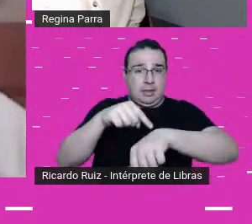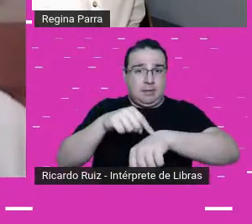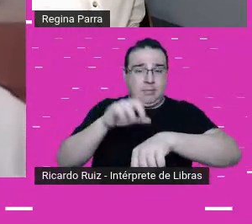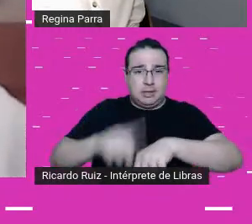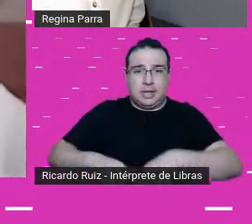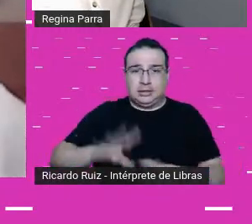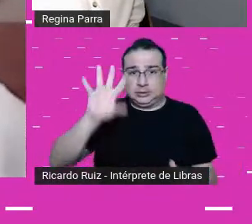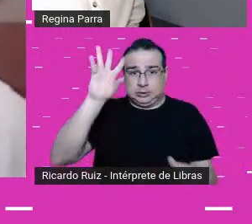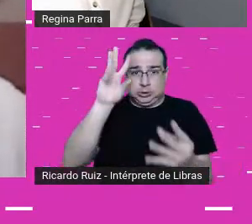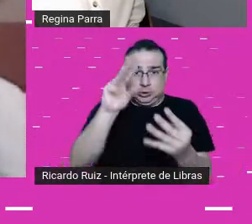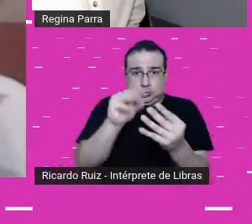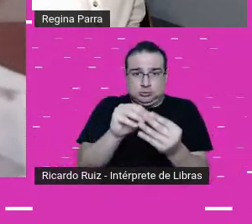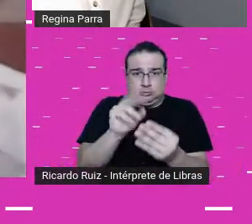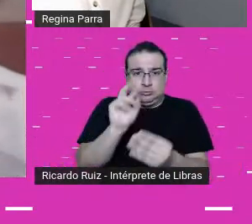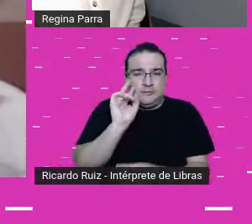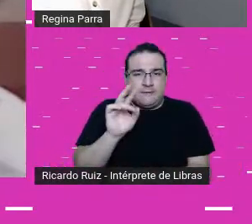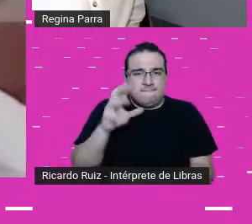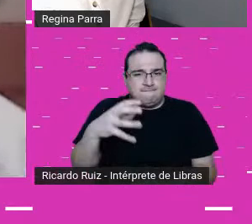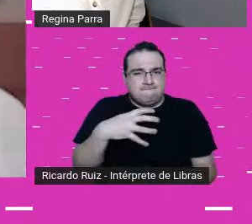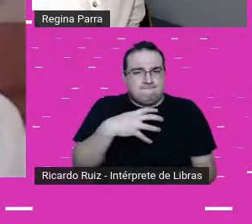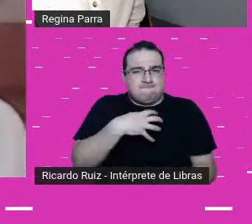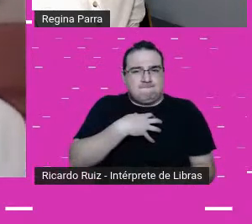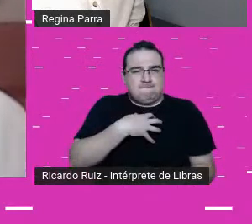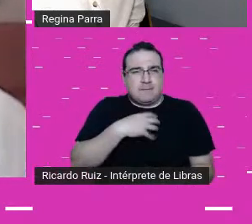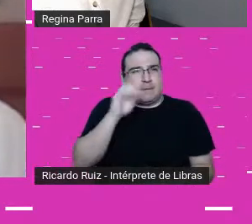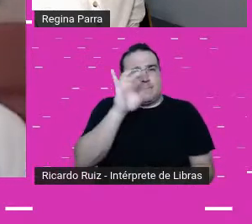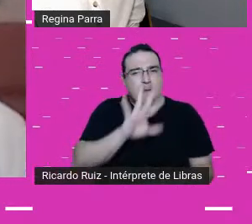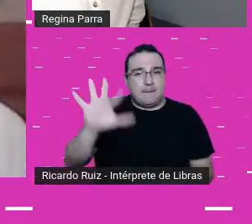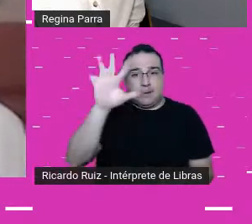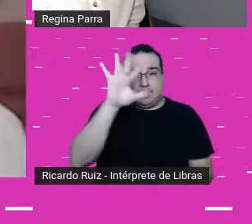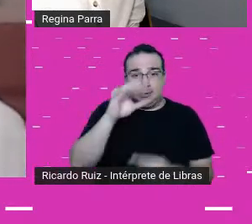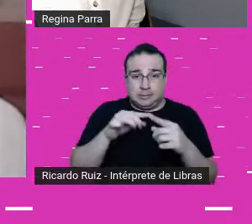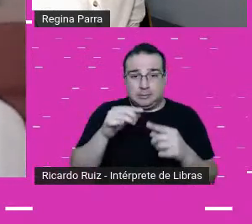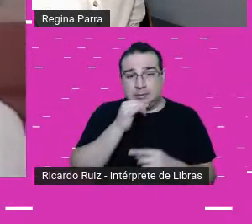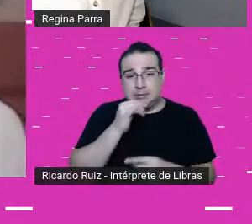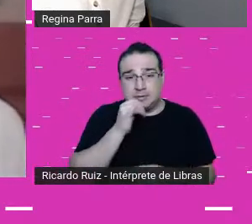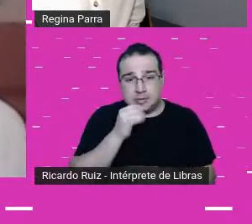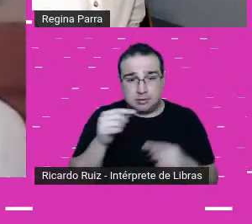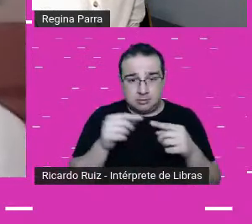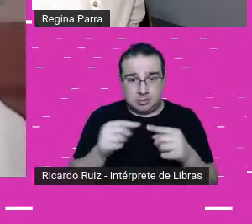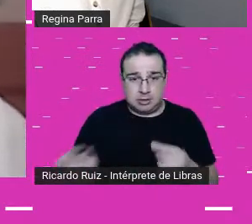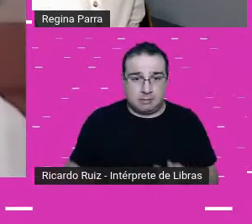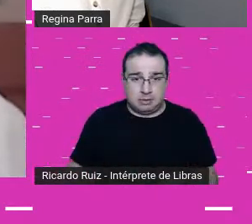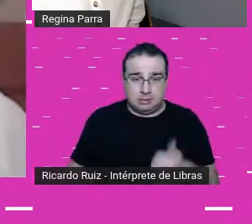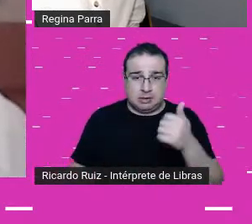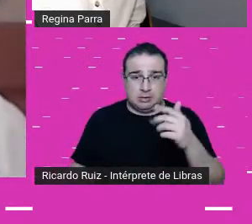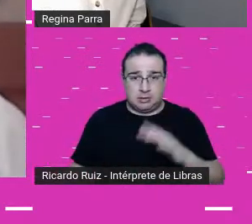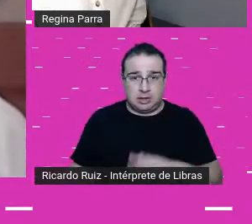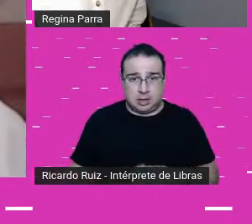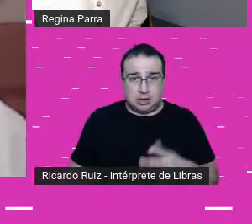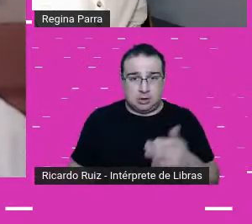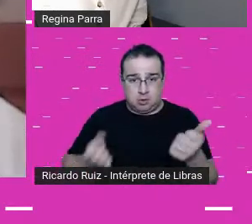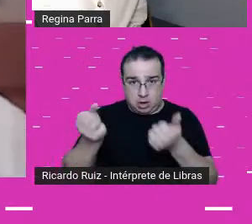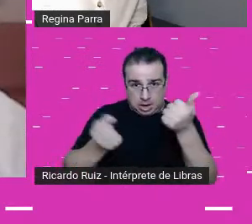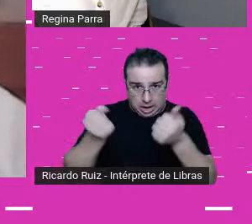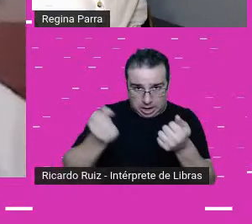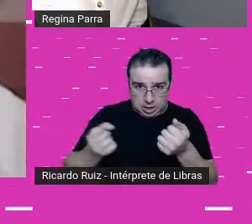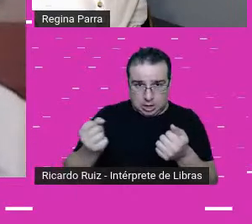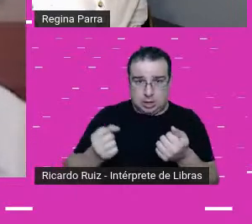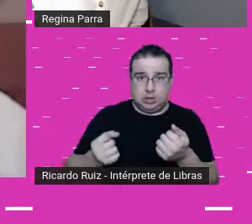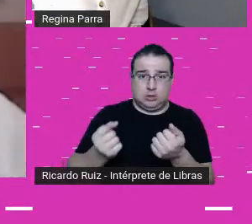sintético, assim, uma imagem que a gente talvez possa trazer aqui, que, por exemplo, na primeira versão, o carro de fogo,